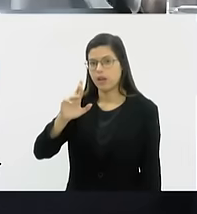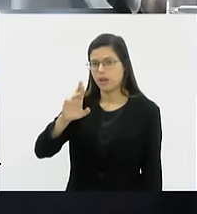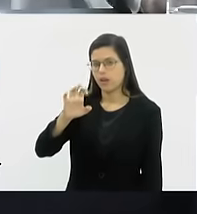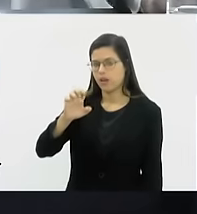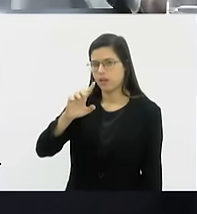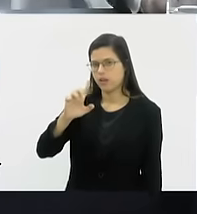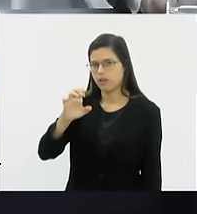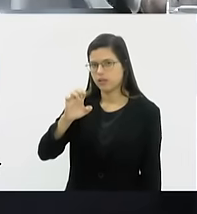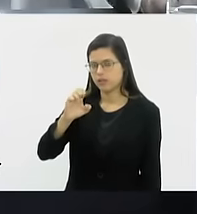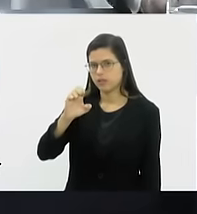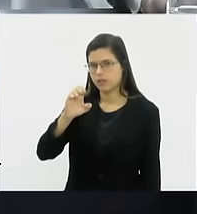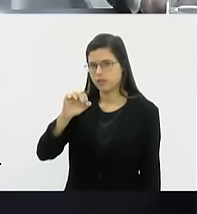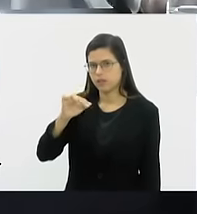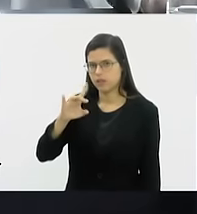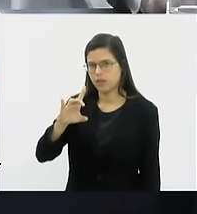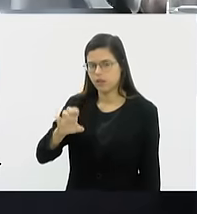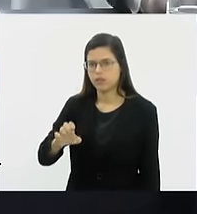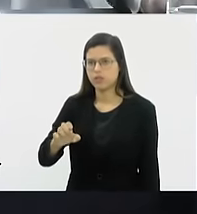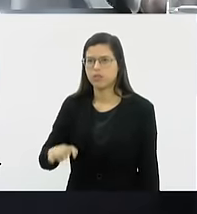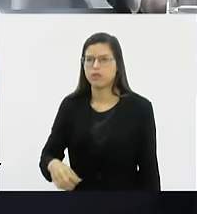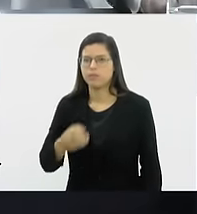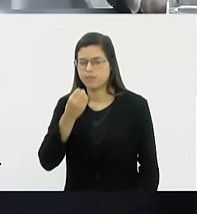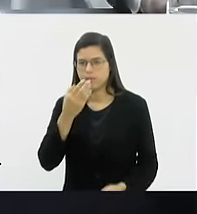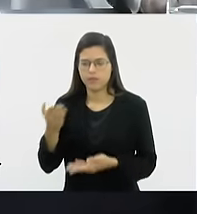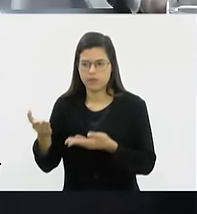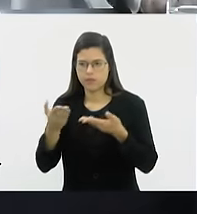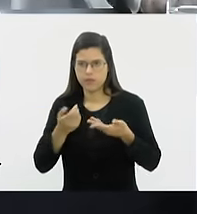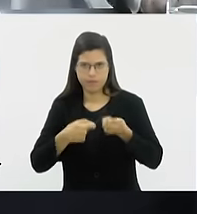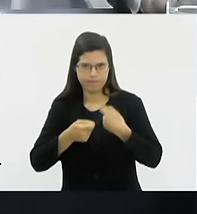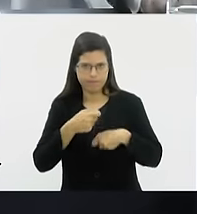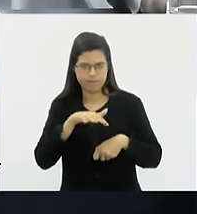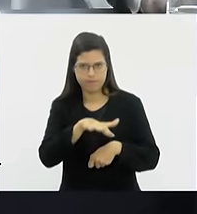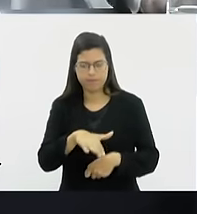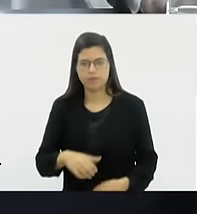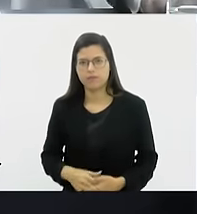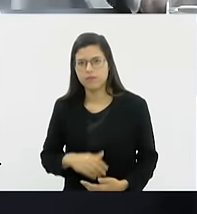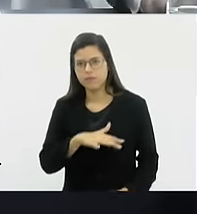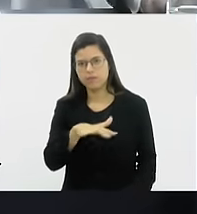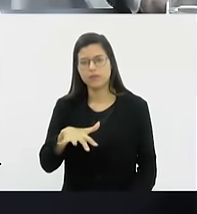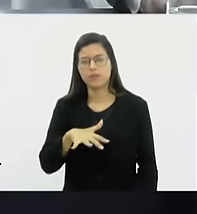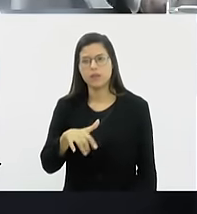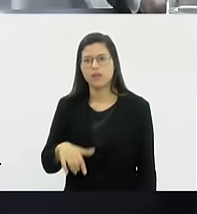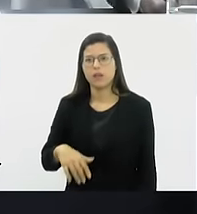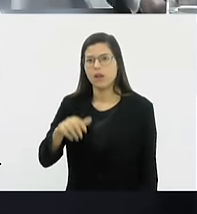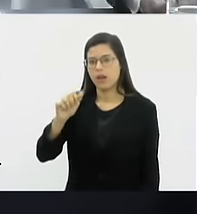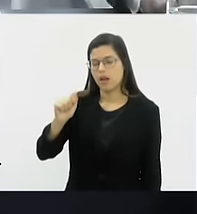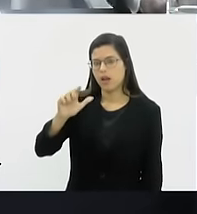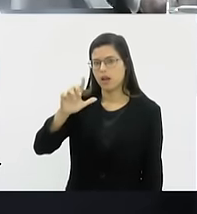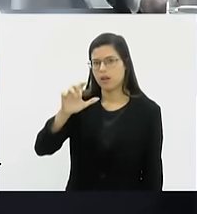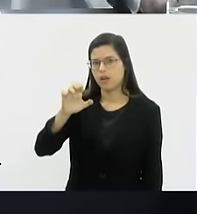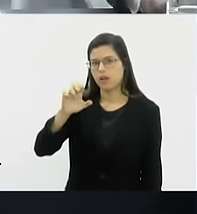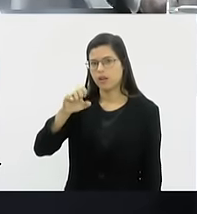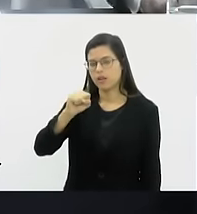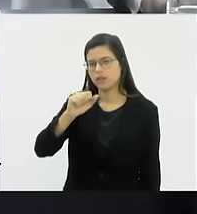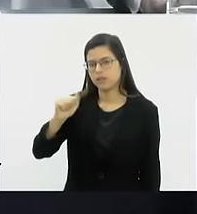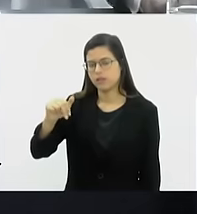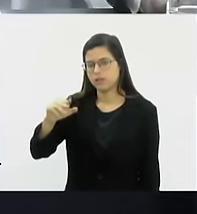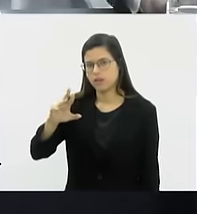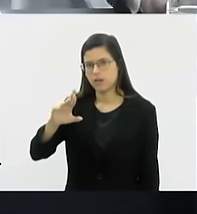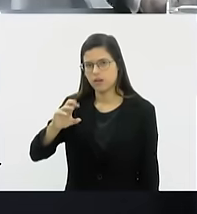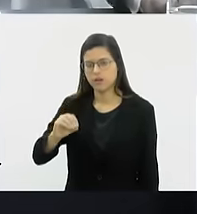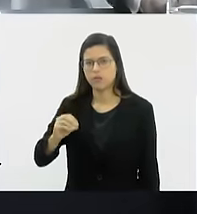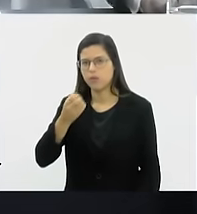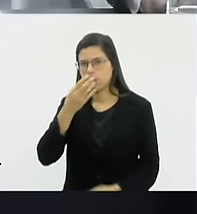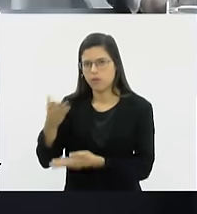diretora administrativa, cadê a Lisete? Bem-vinda. Alessandro Severiano Costa. Cadê o Alessandro? Bem-vindo,